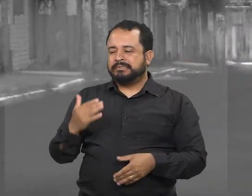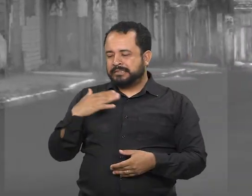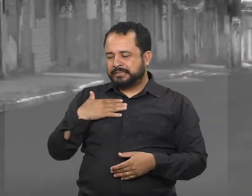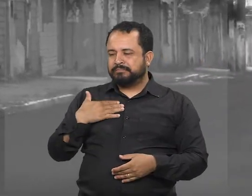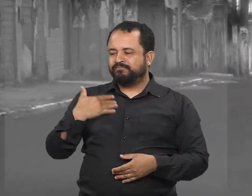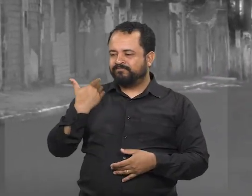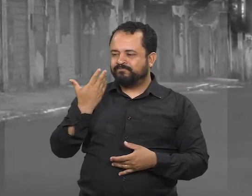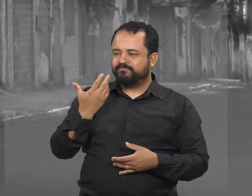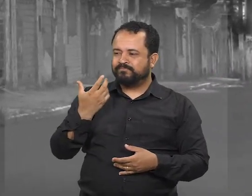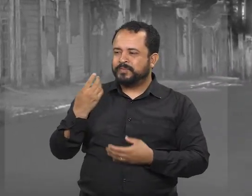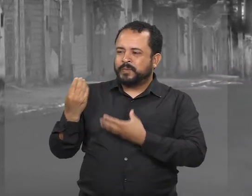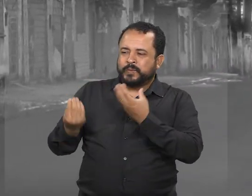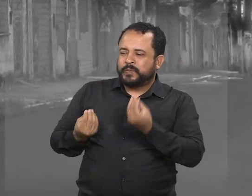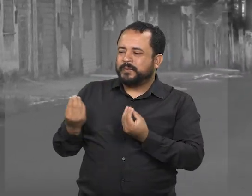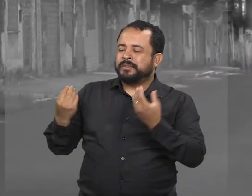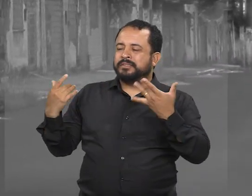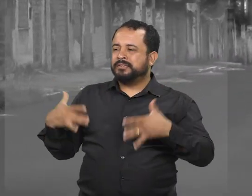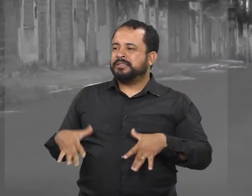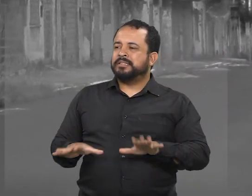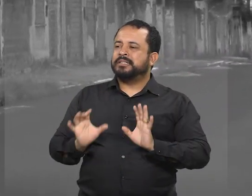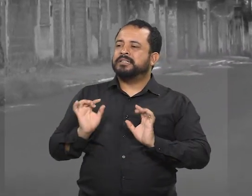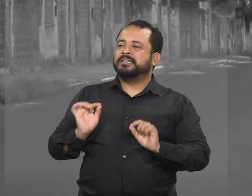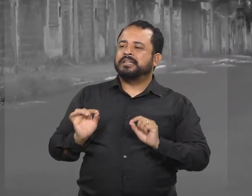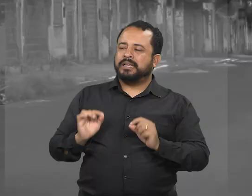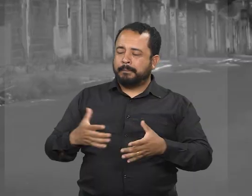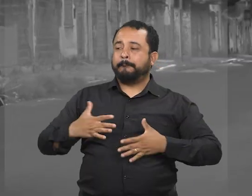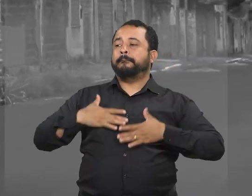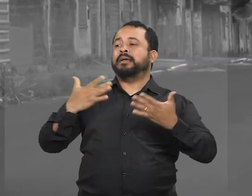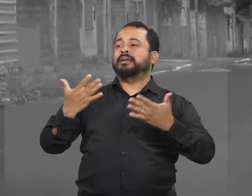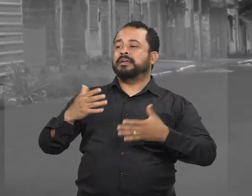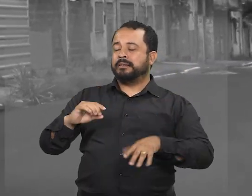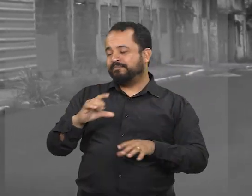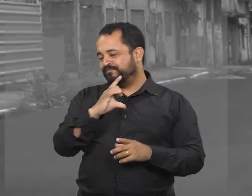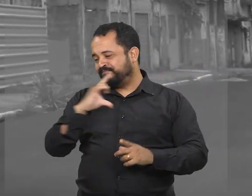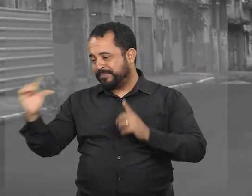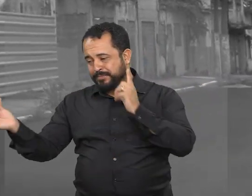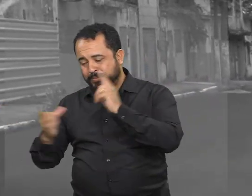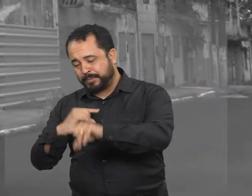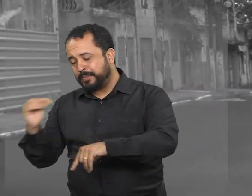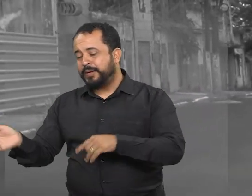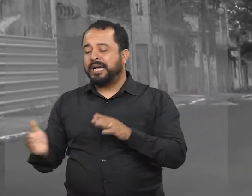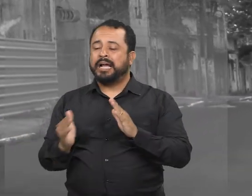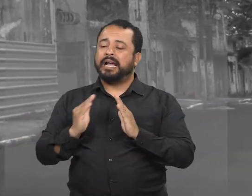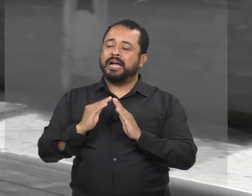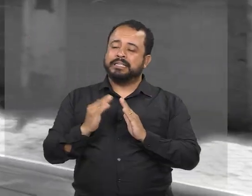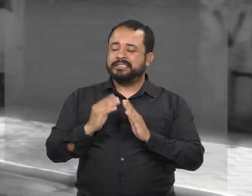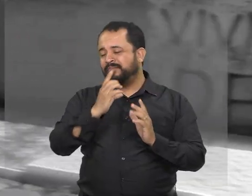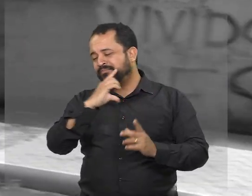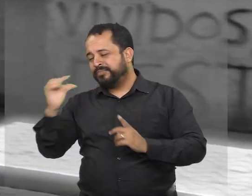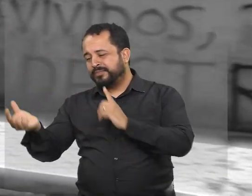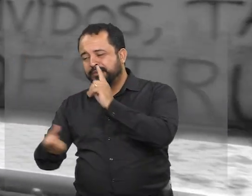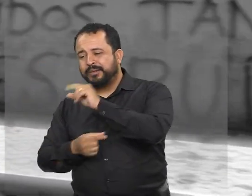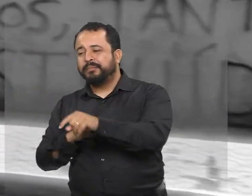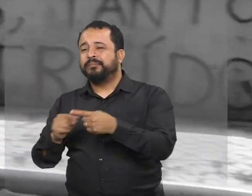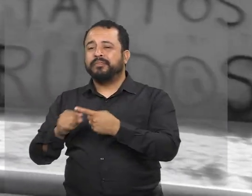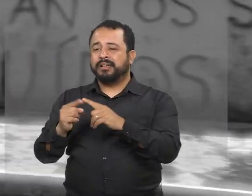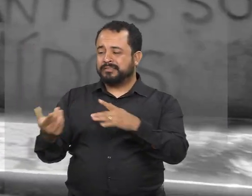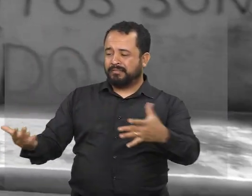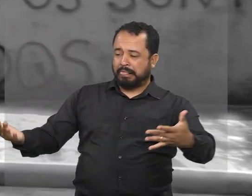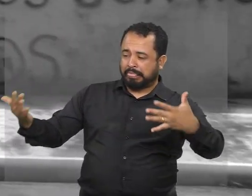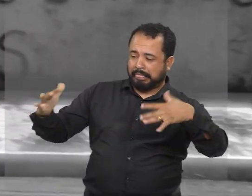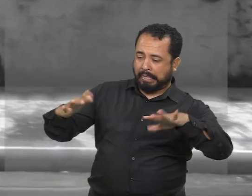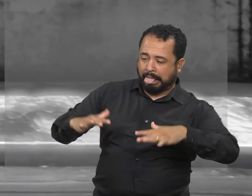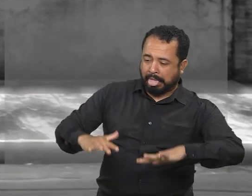caiu, porque essas pessoas teriam que sair de forma inesperada a ponto daquilo